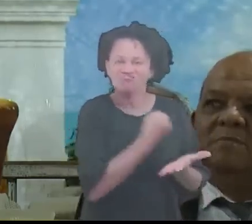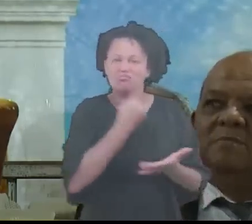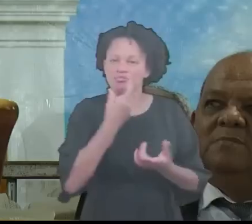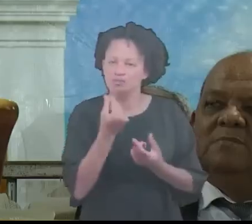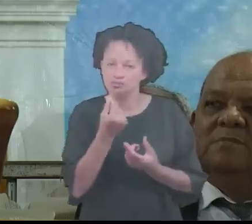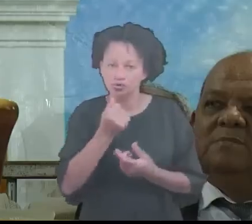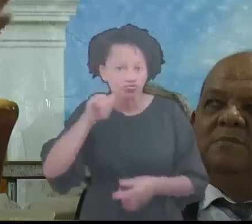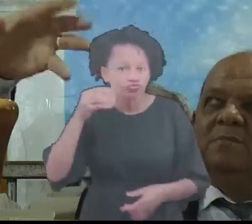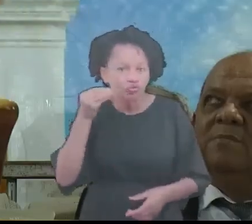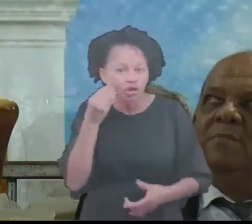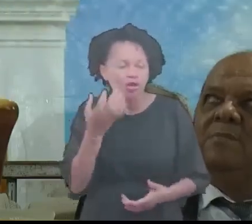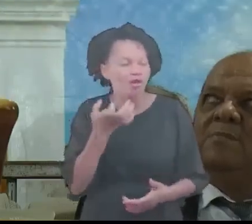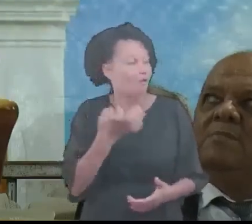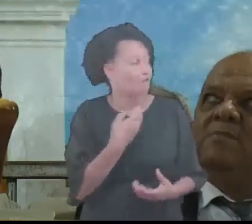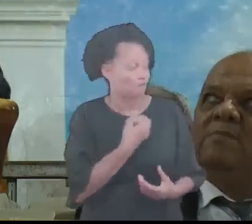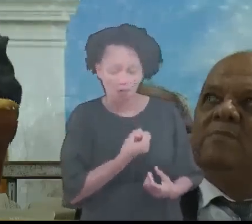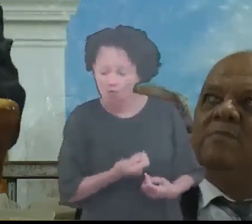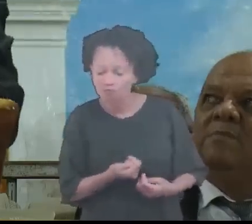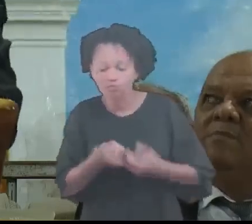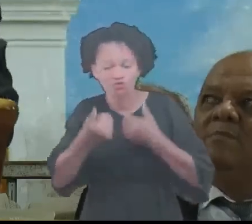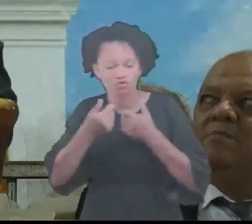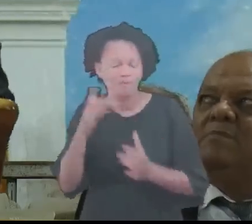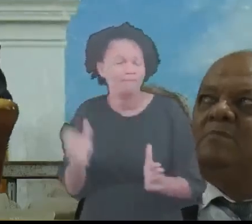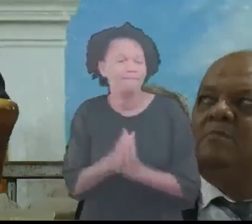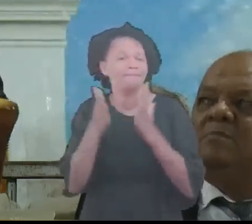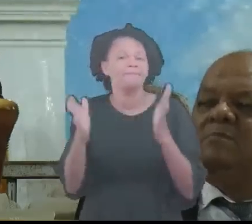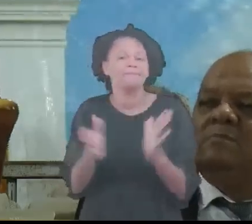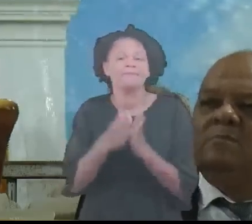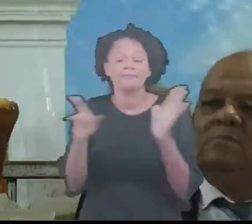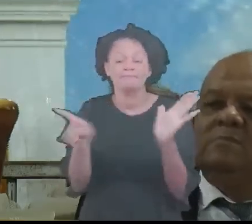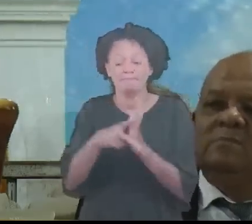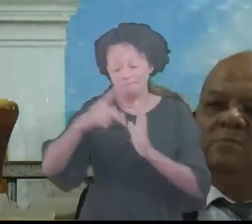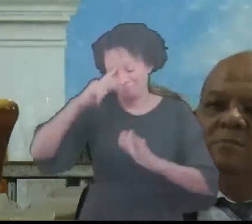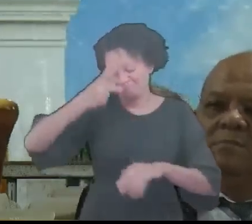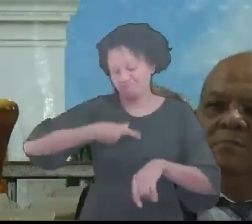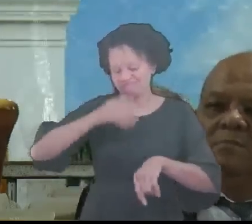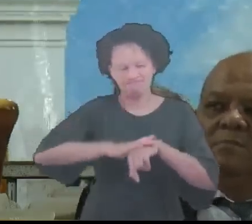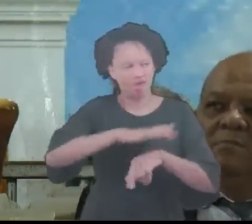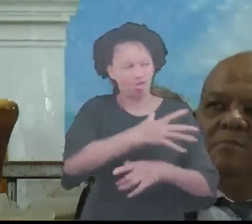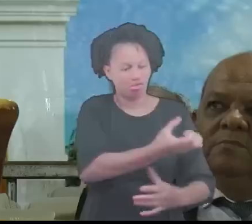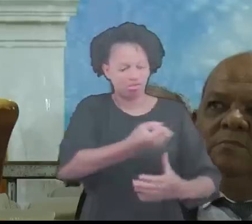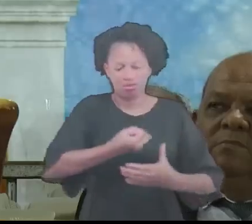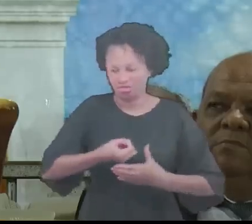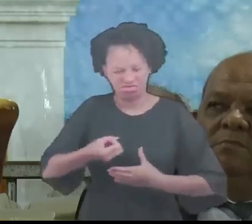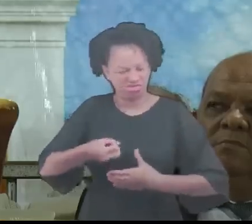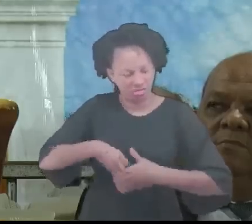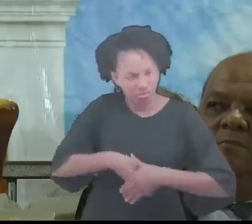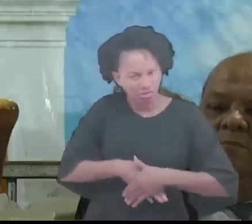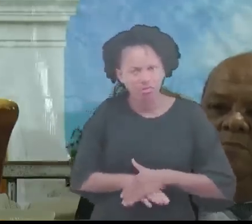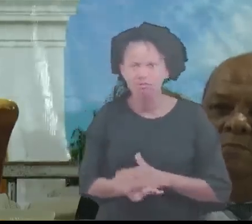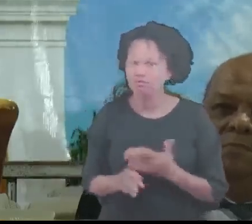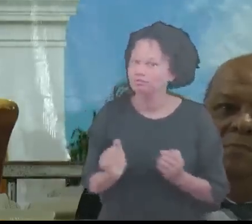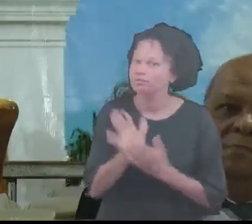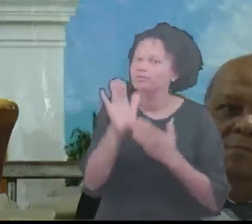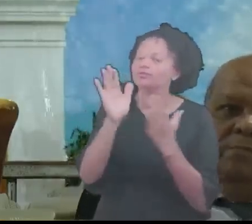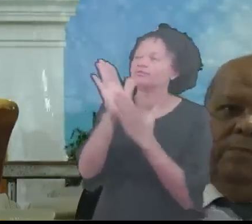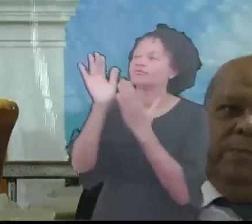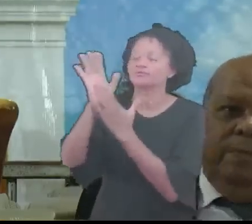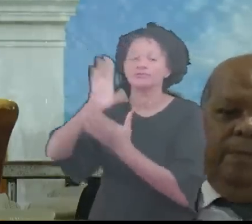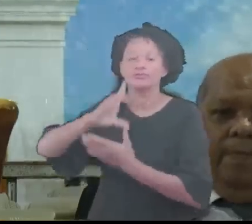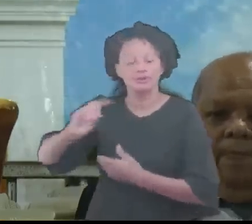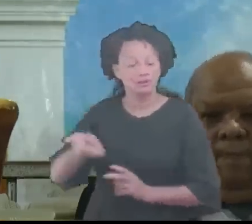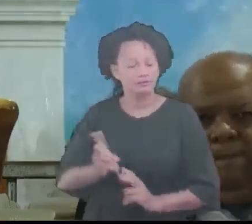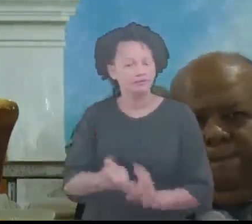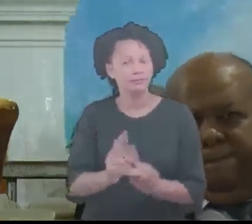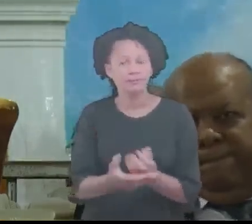Judas Iscariote dizia que ia dar aos pobres, mas o pobre era ele mesmo. Louvado seja Deus para sempre.